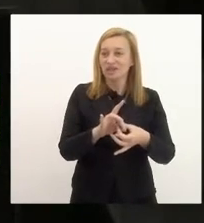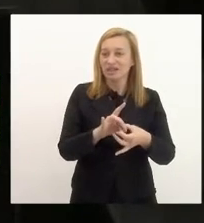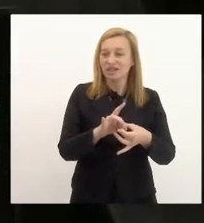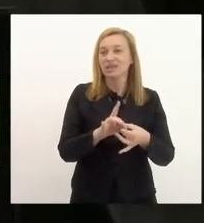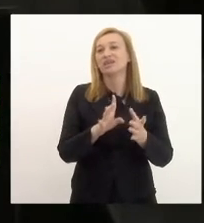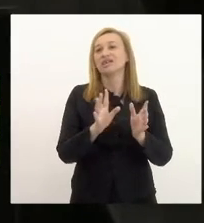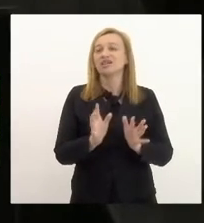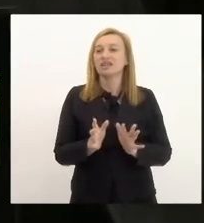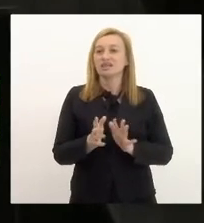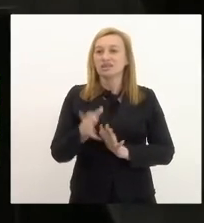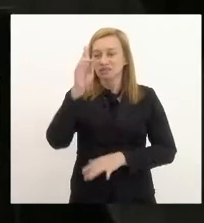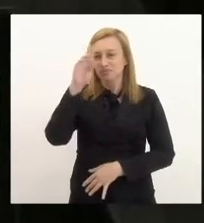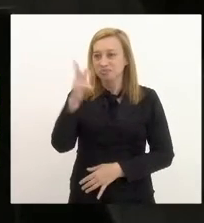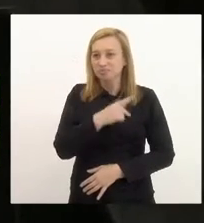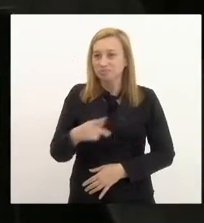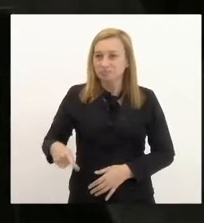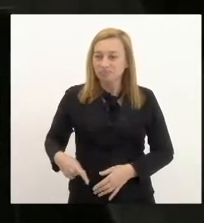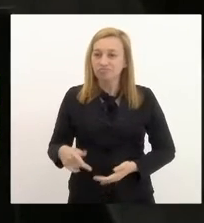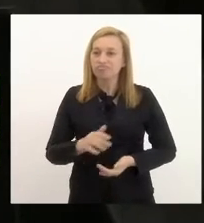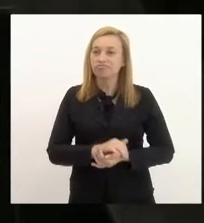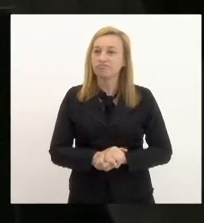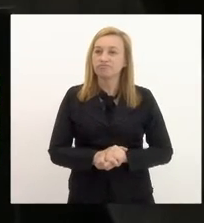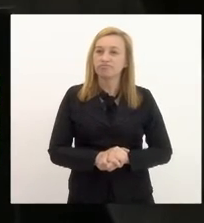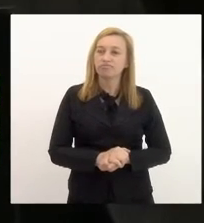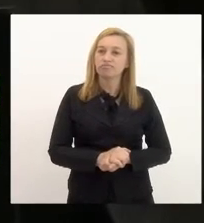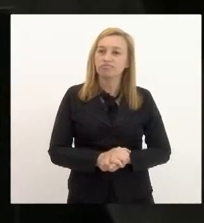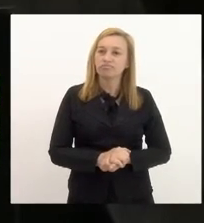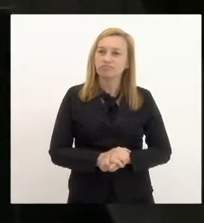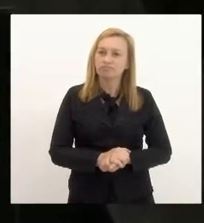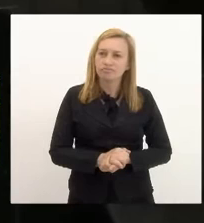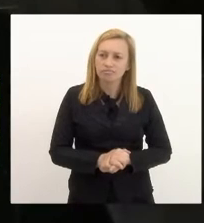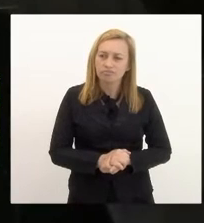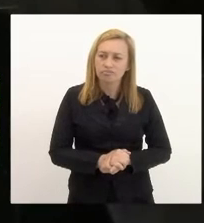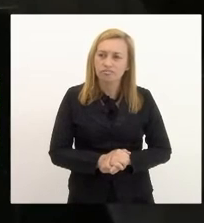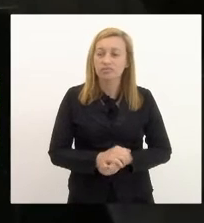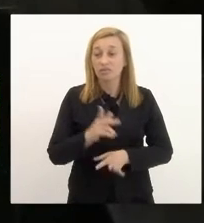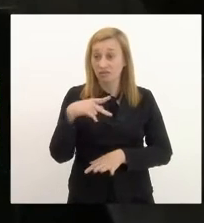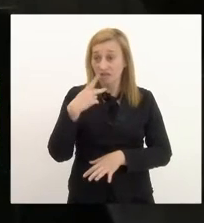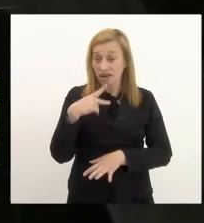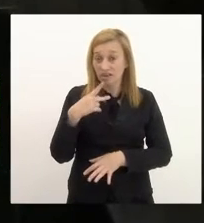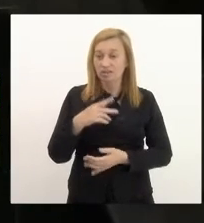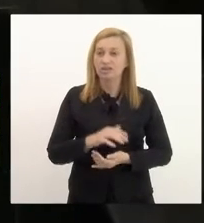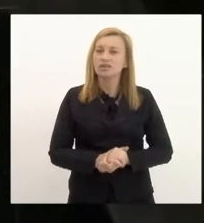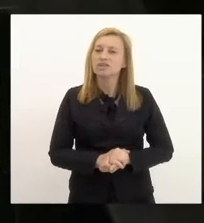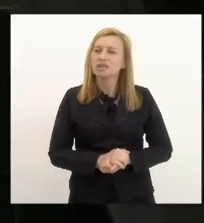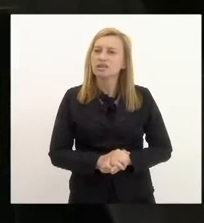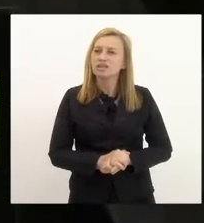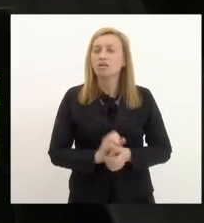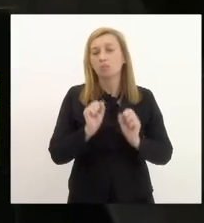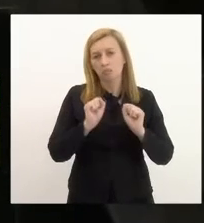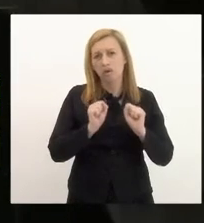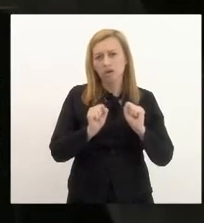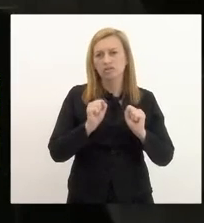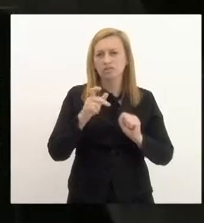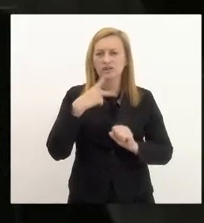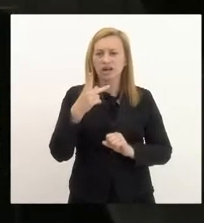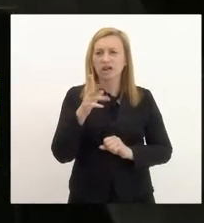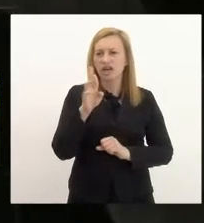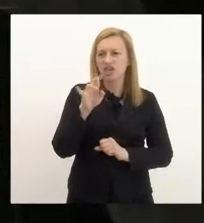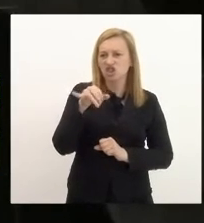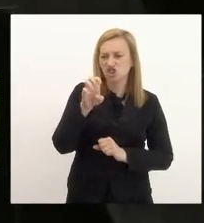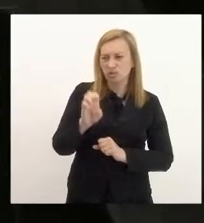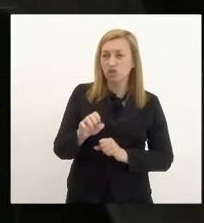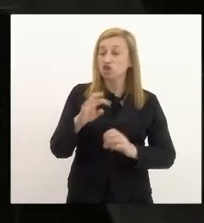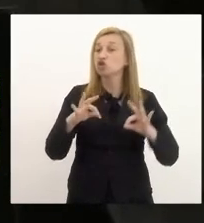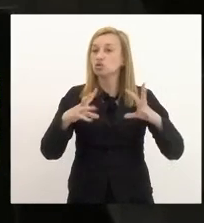eu acho secretário eu tenho dito que a gente pode chamar Esse regime de